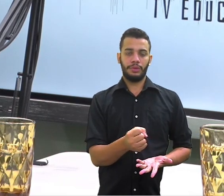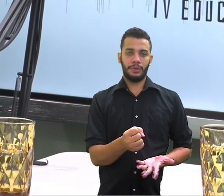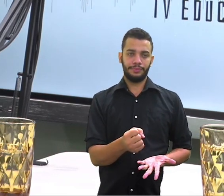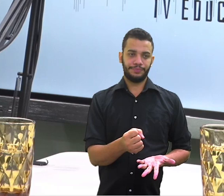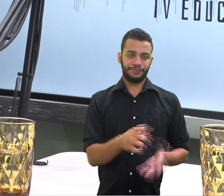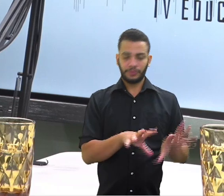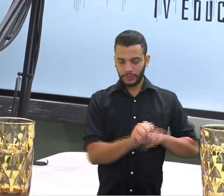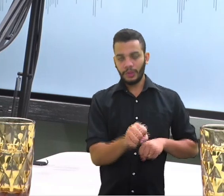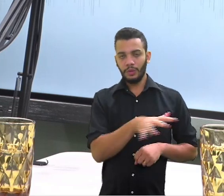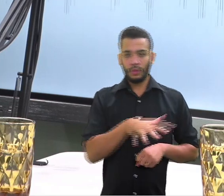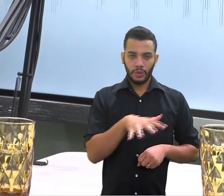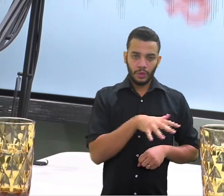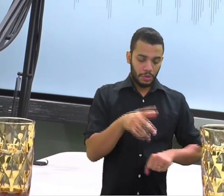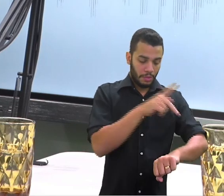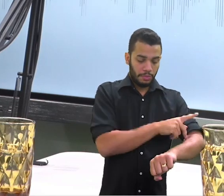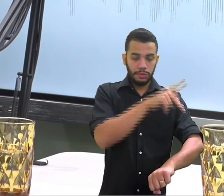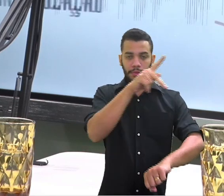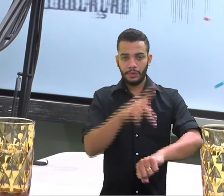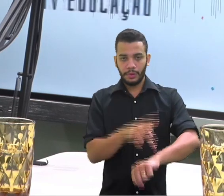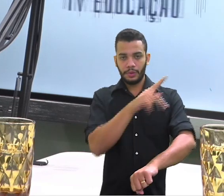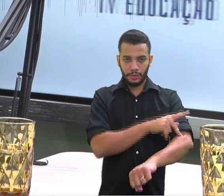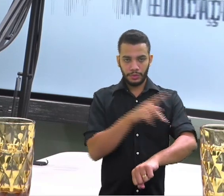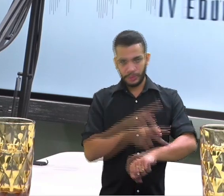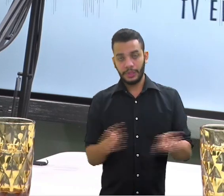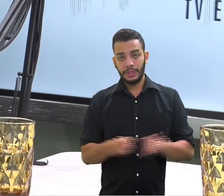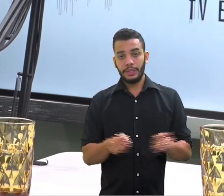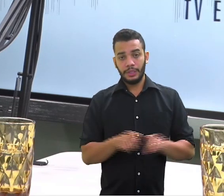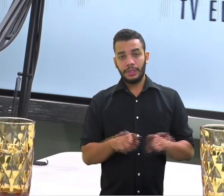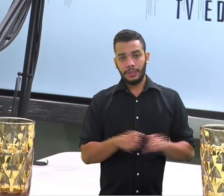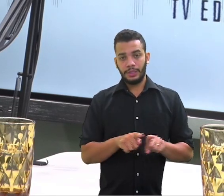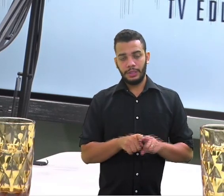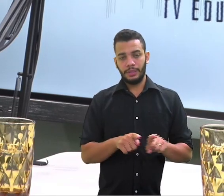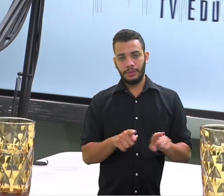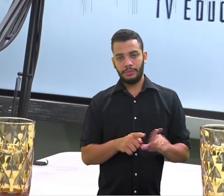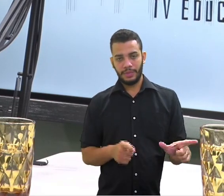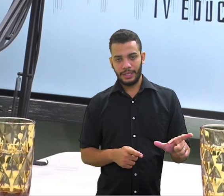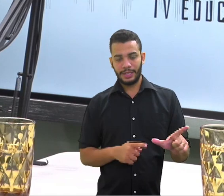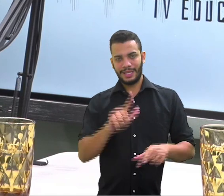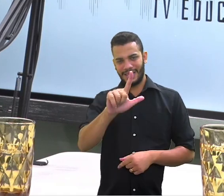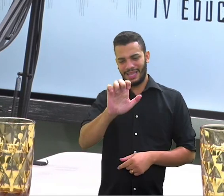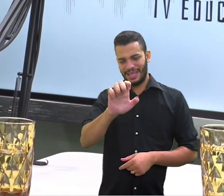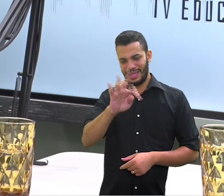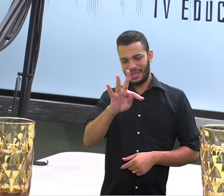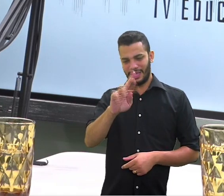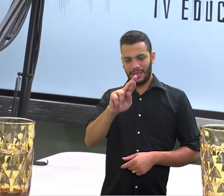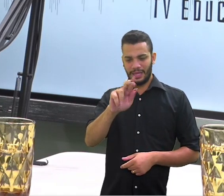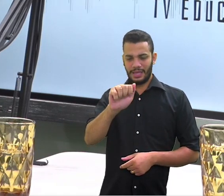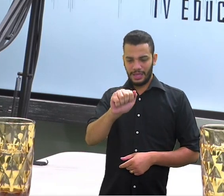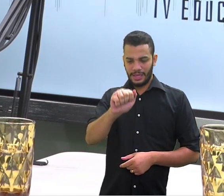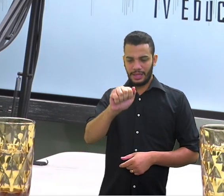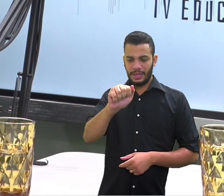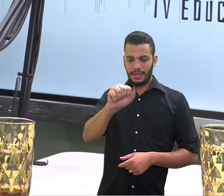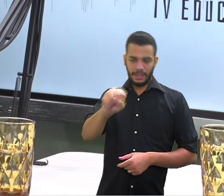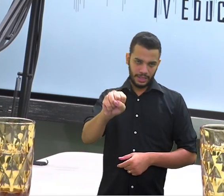poder, eu tentei me qualificar ao máximo para trabalhar com esse público, que não é um público fácil, é muito delicado, né? Merece muita